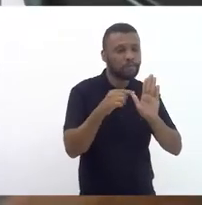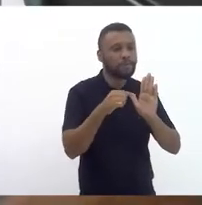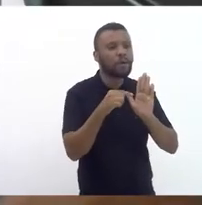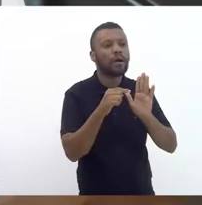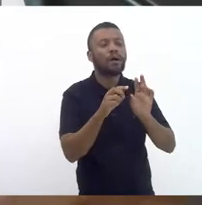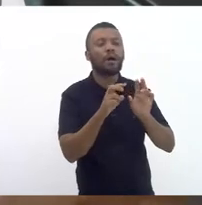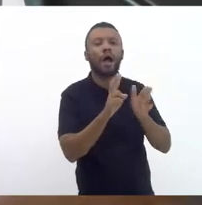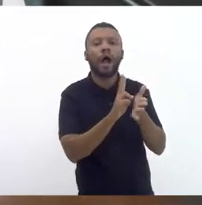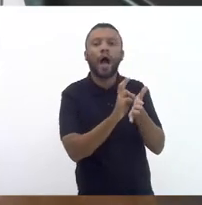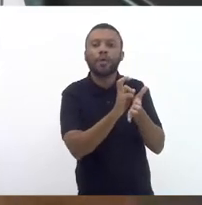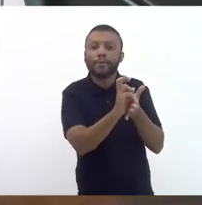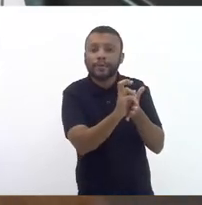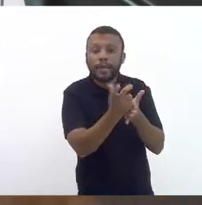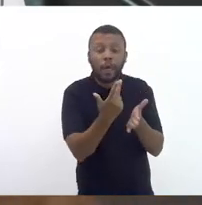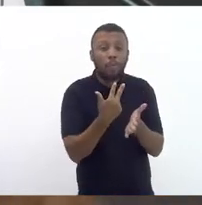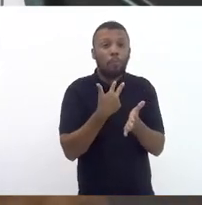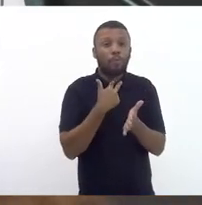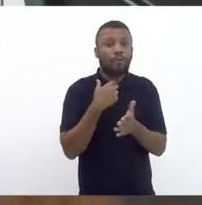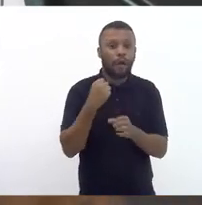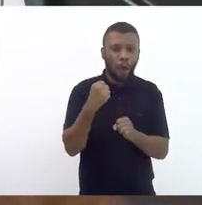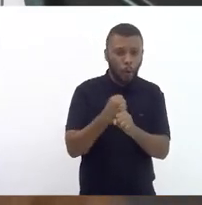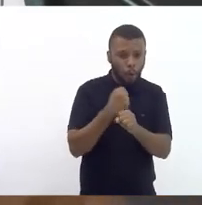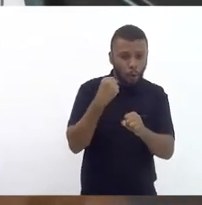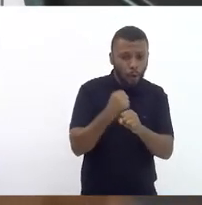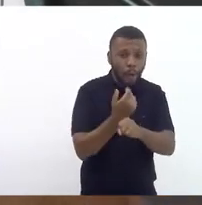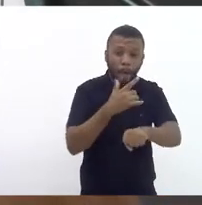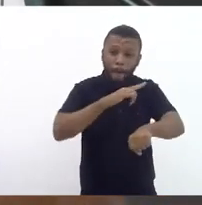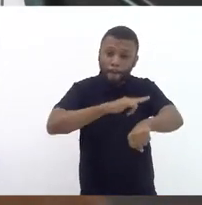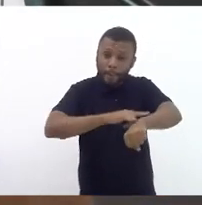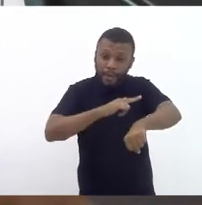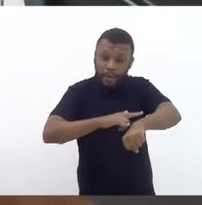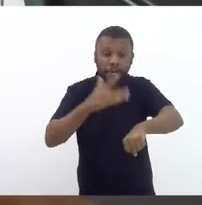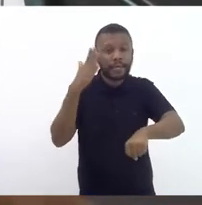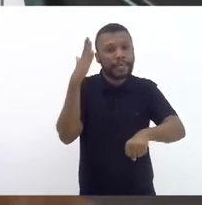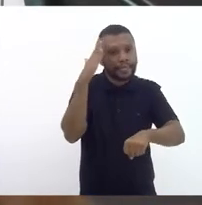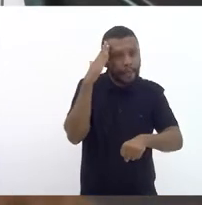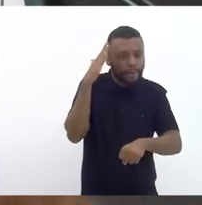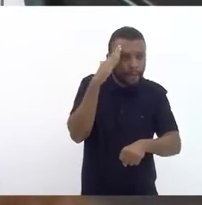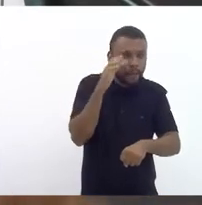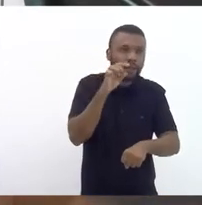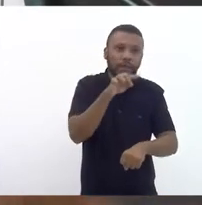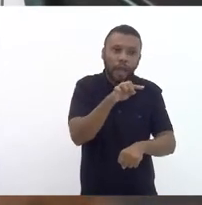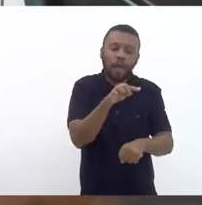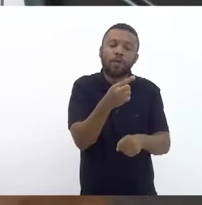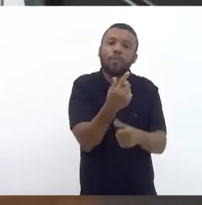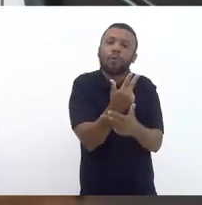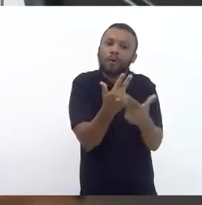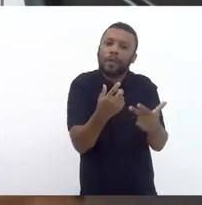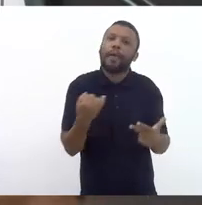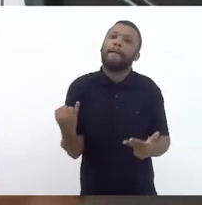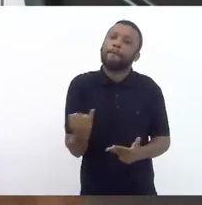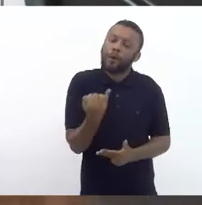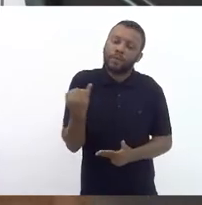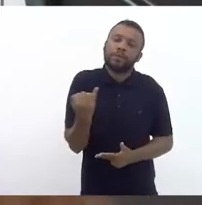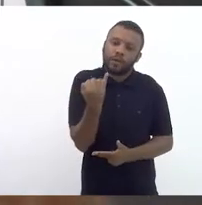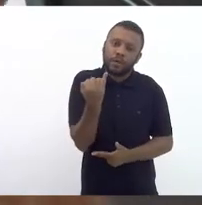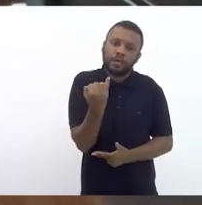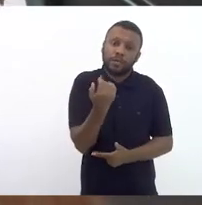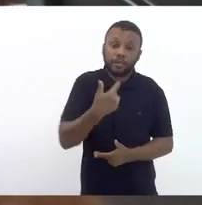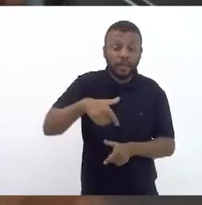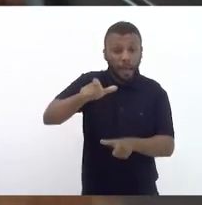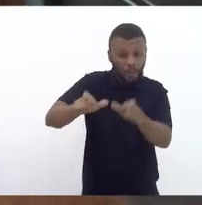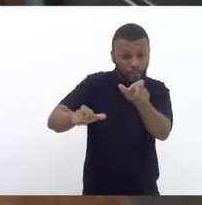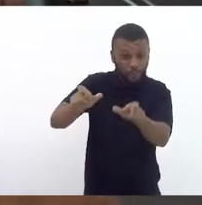a Supervia não poderia construir os banheiros sabendo que era... uma necessidade dos